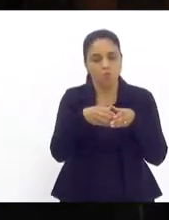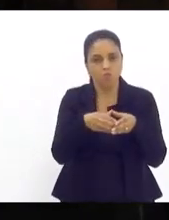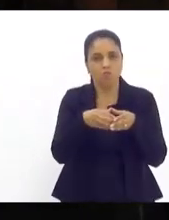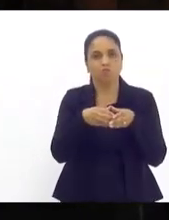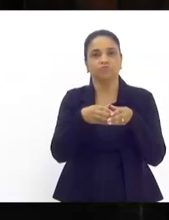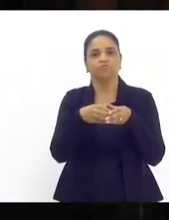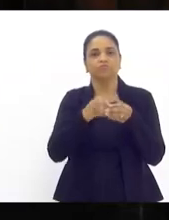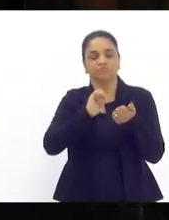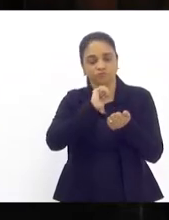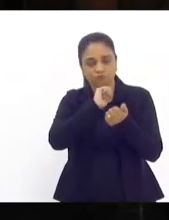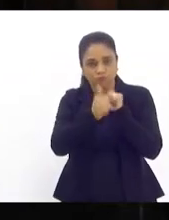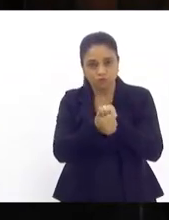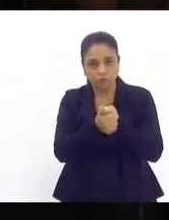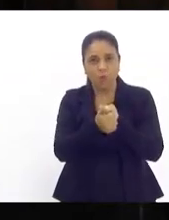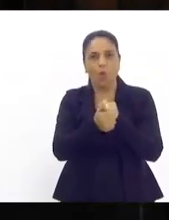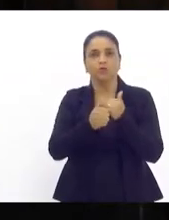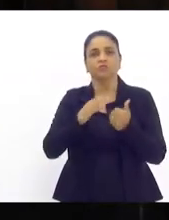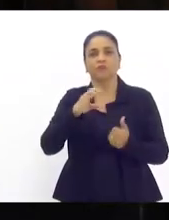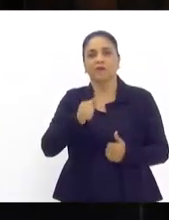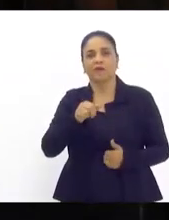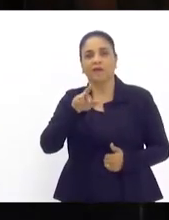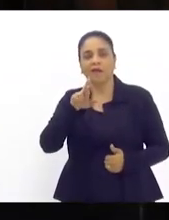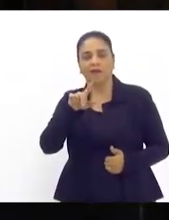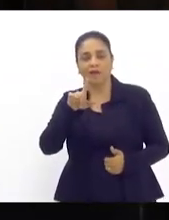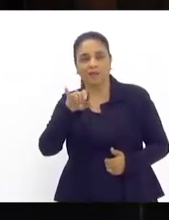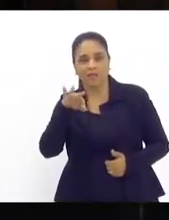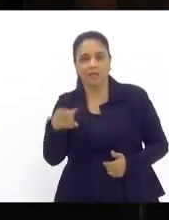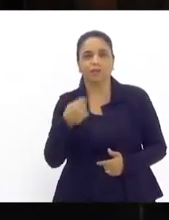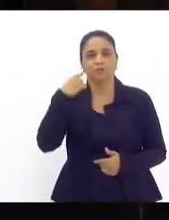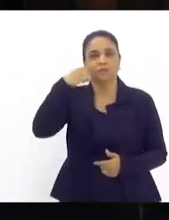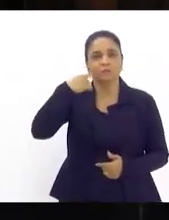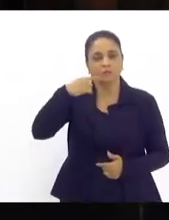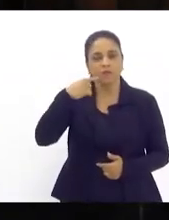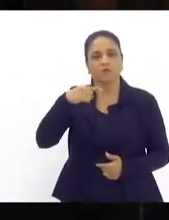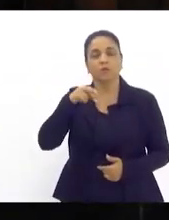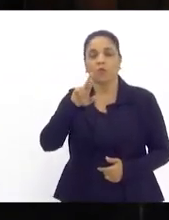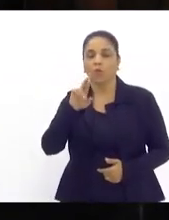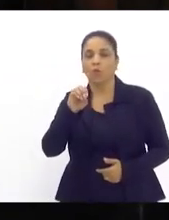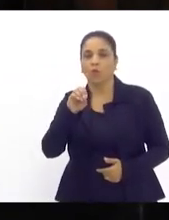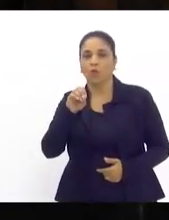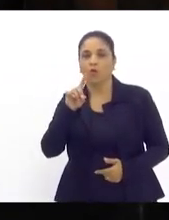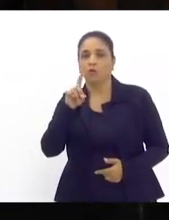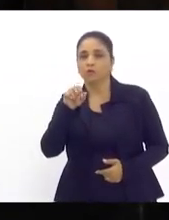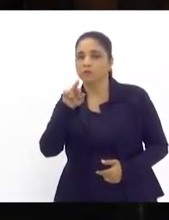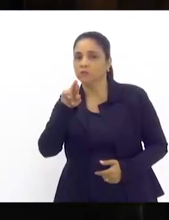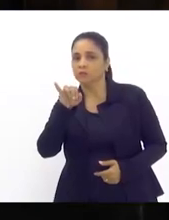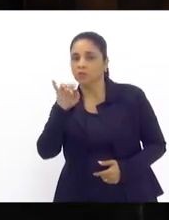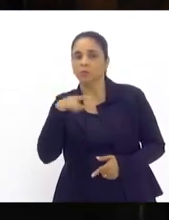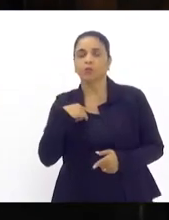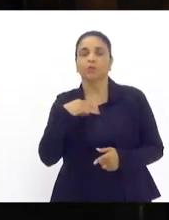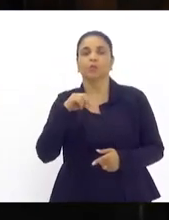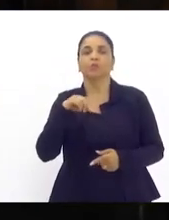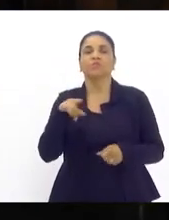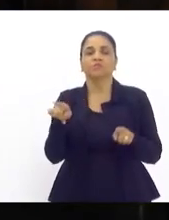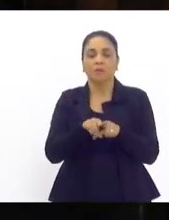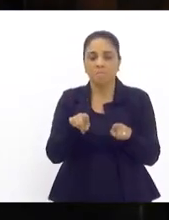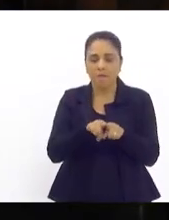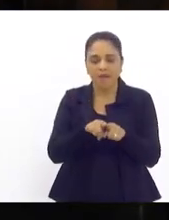Carlinho BNH, meu presidente, junto com o deputado Rodrigo Amorim, fiscalizamos bem o Maracanã no